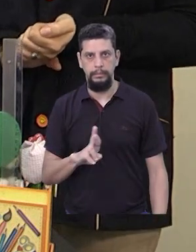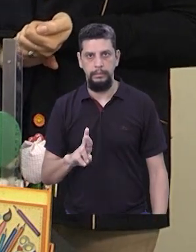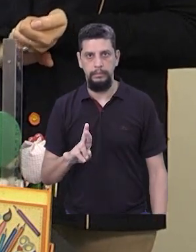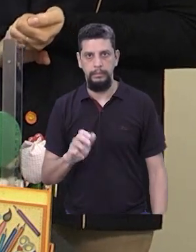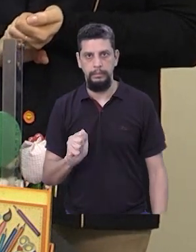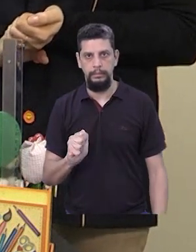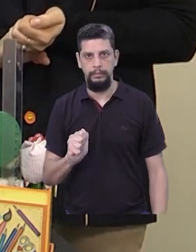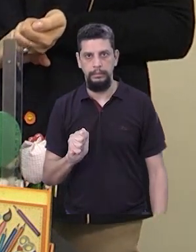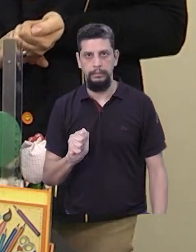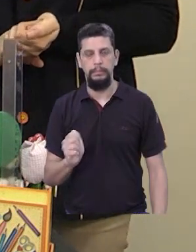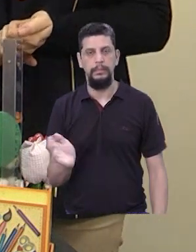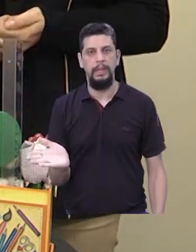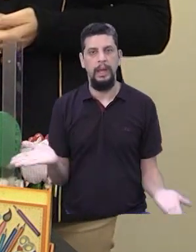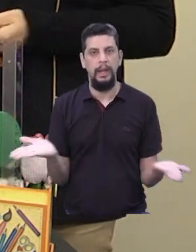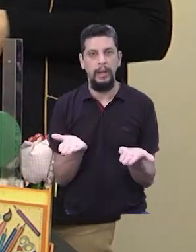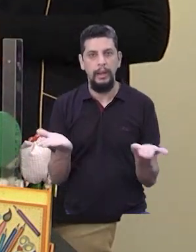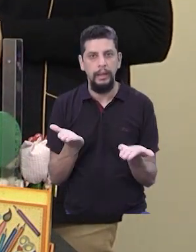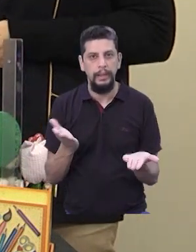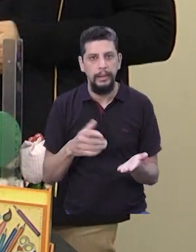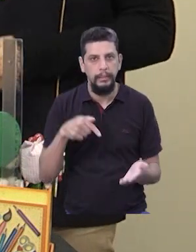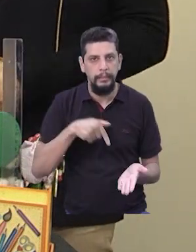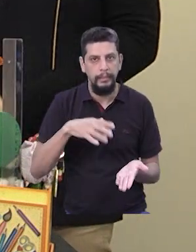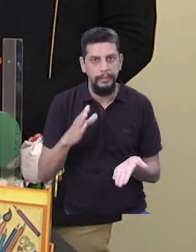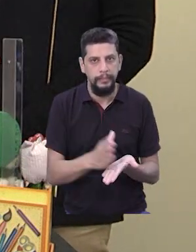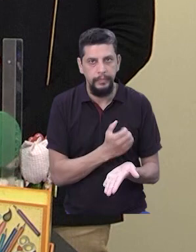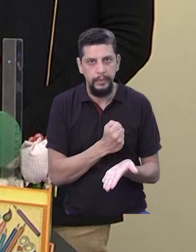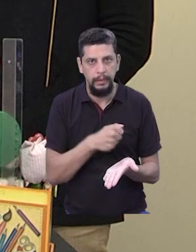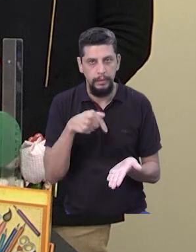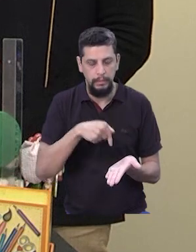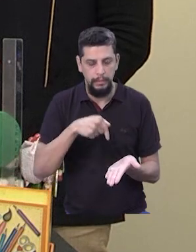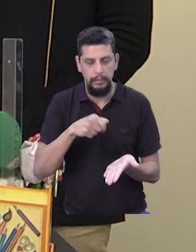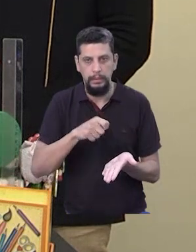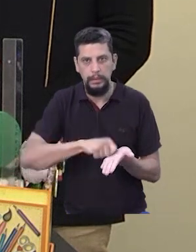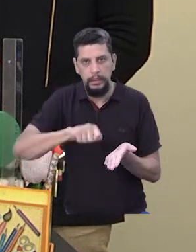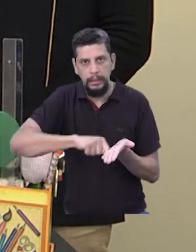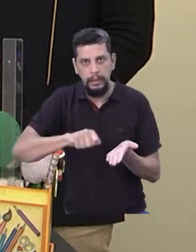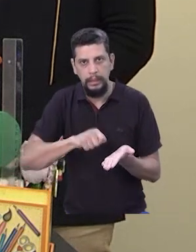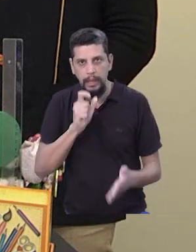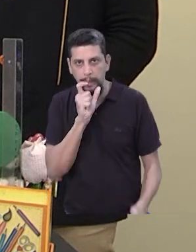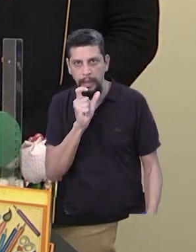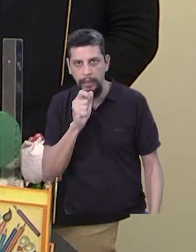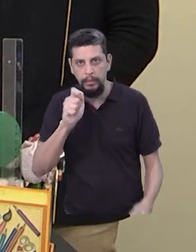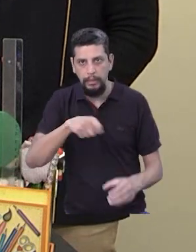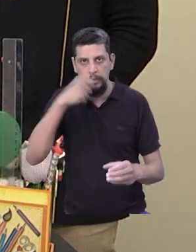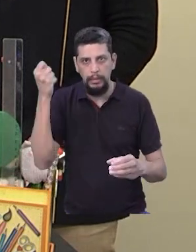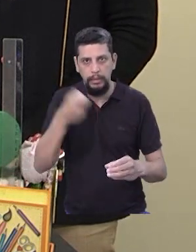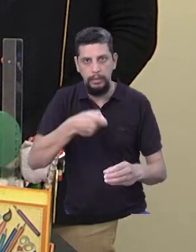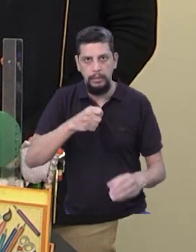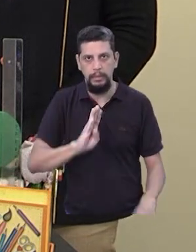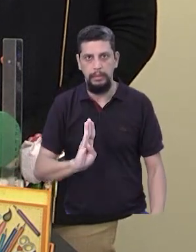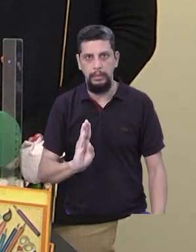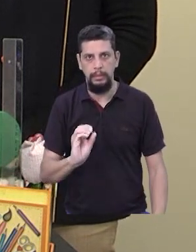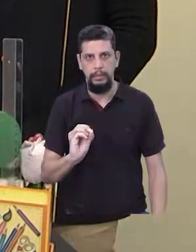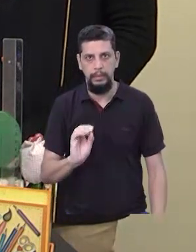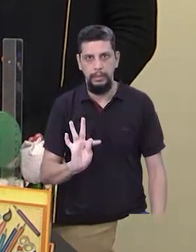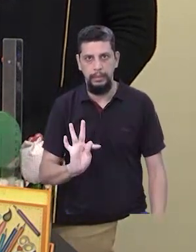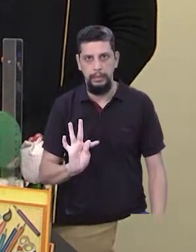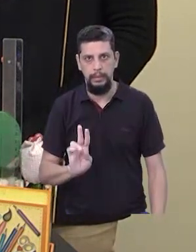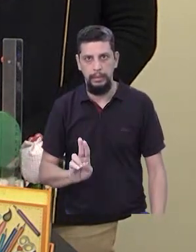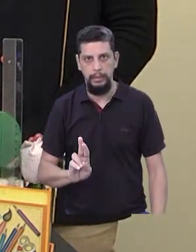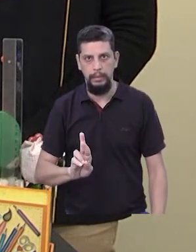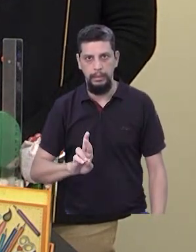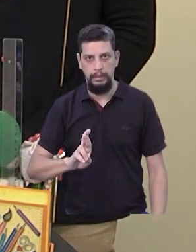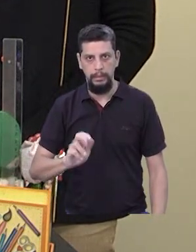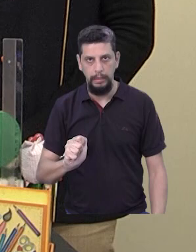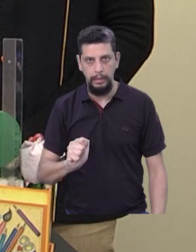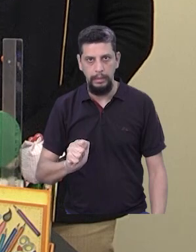Botura. Agora, crianças, peguem o caderno e vamos escrever a palavra mágico, Botura.